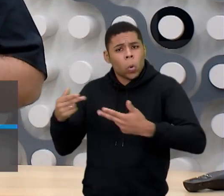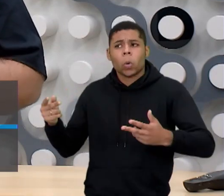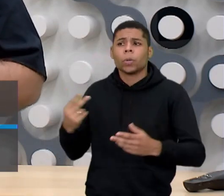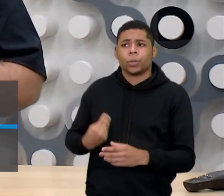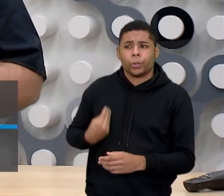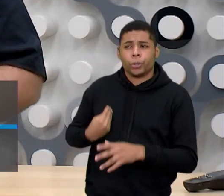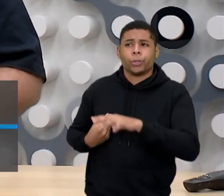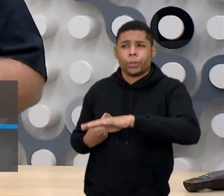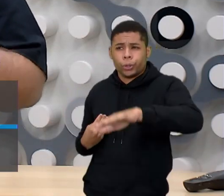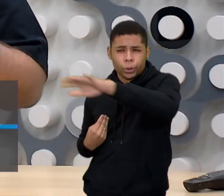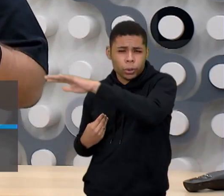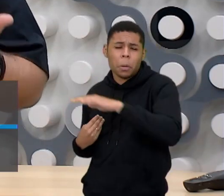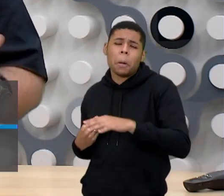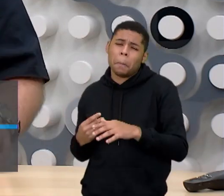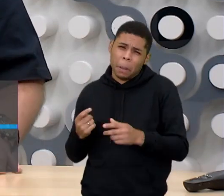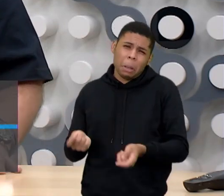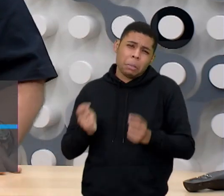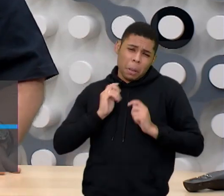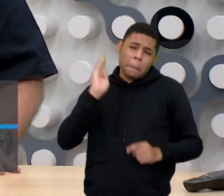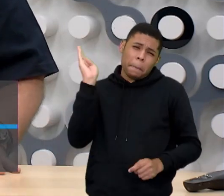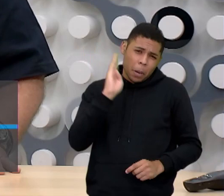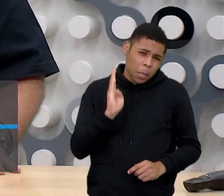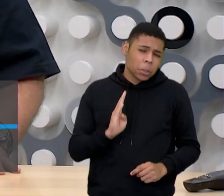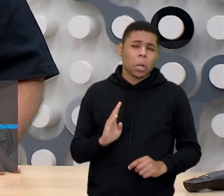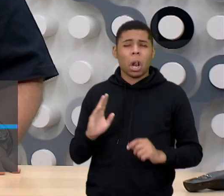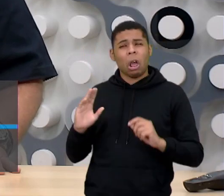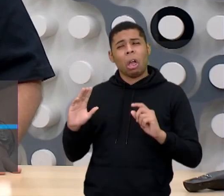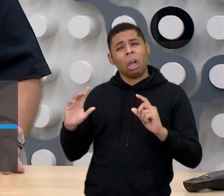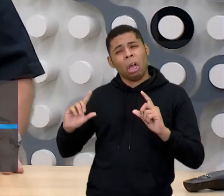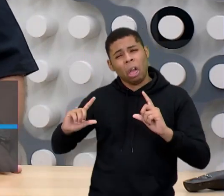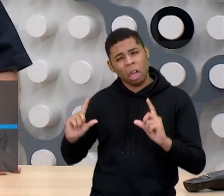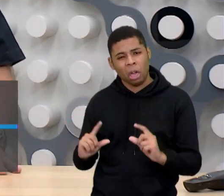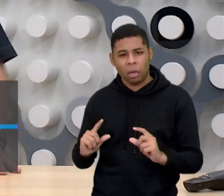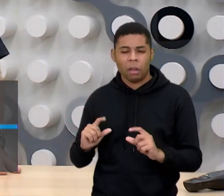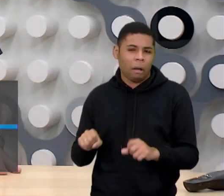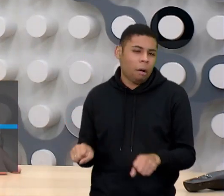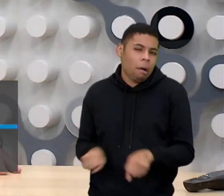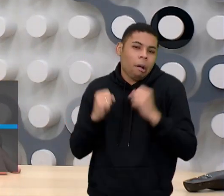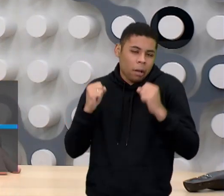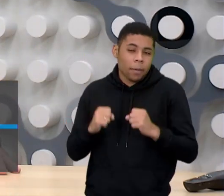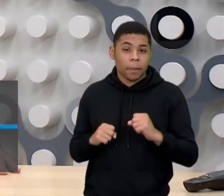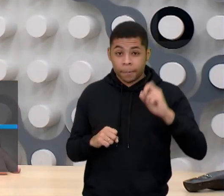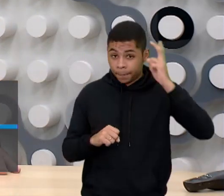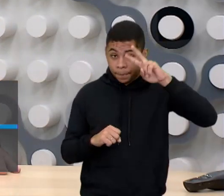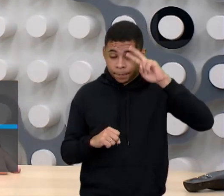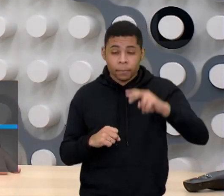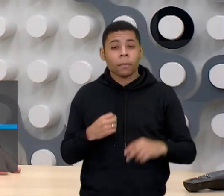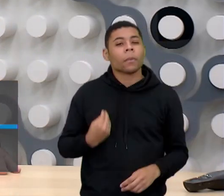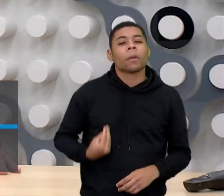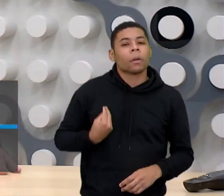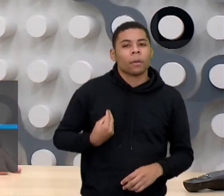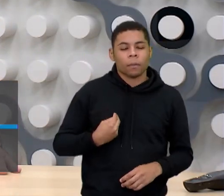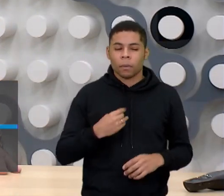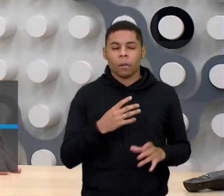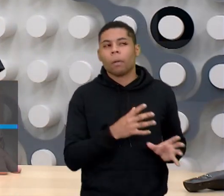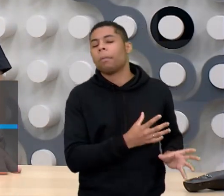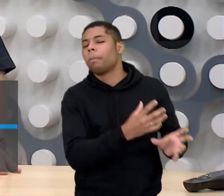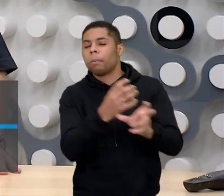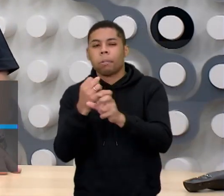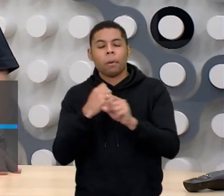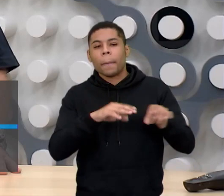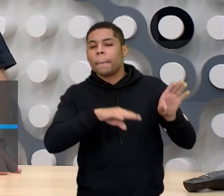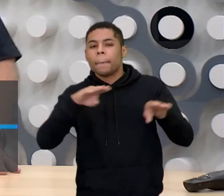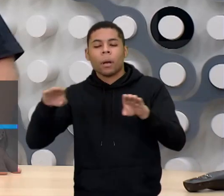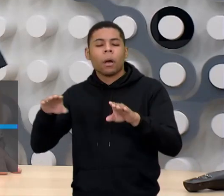que o brasileiro aí tenha uma expectativa de vida maior, né? Tem que lembrar que a expectativa de vida é calculado pela média aí das mortes,